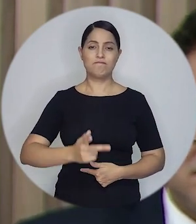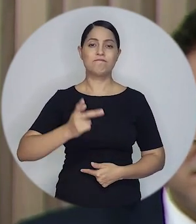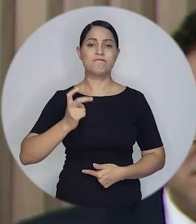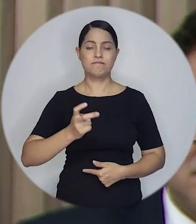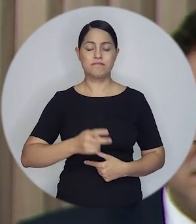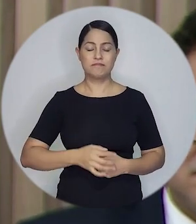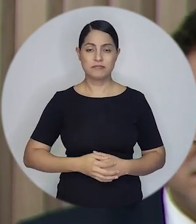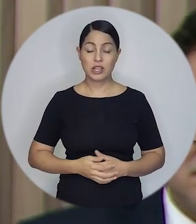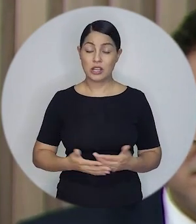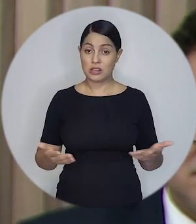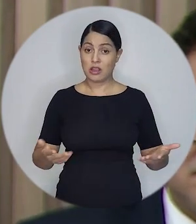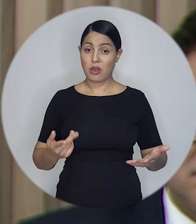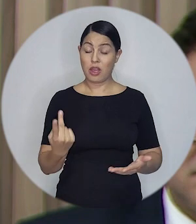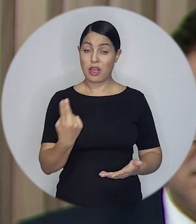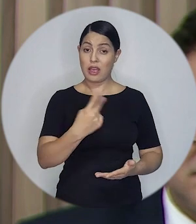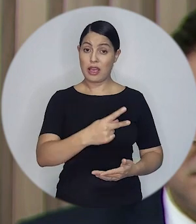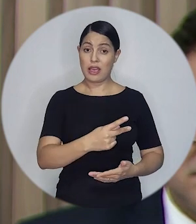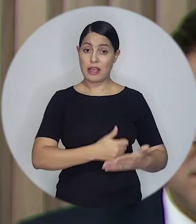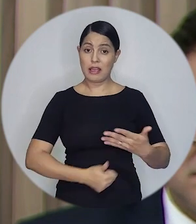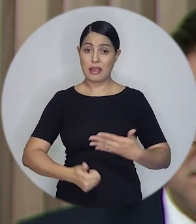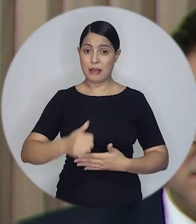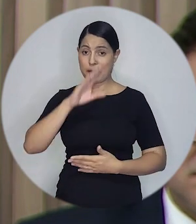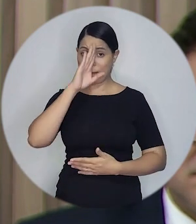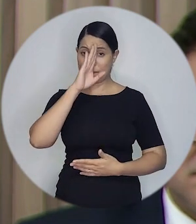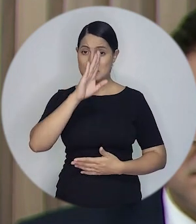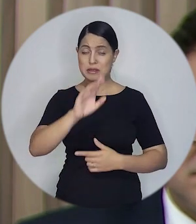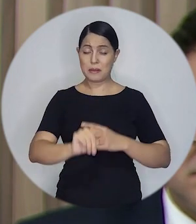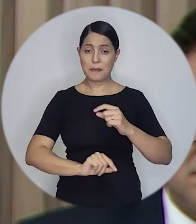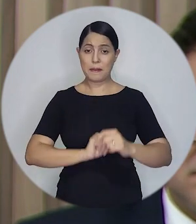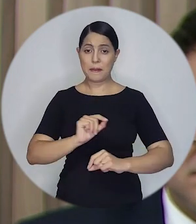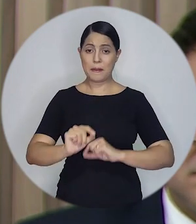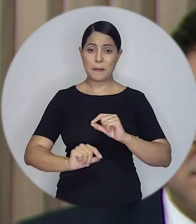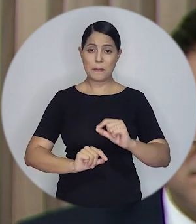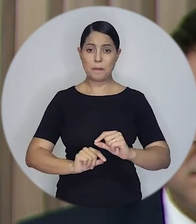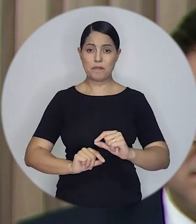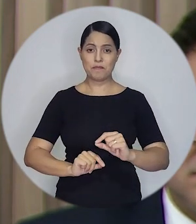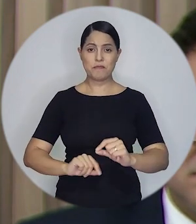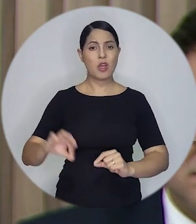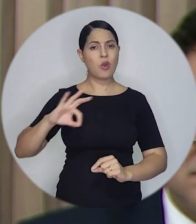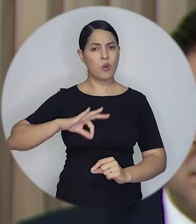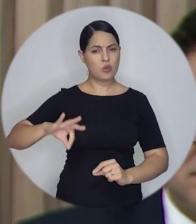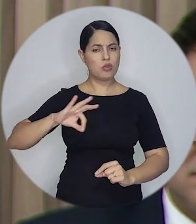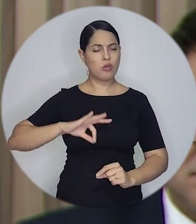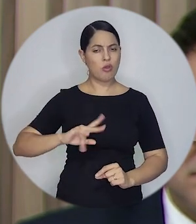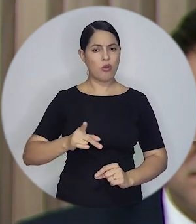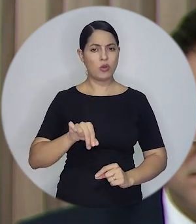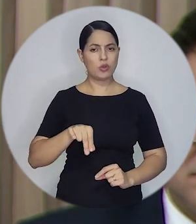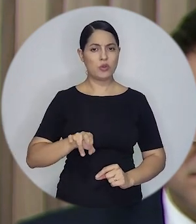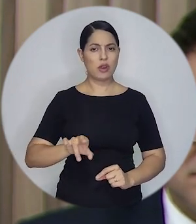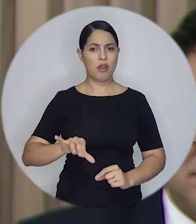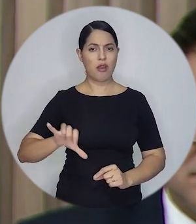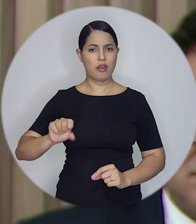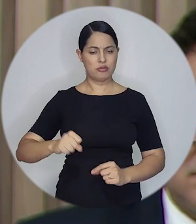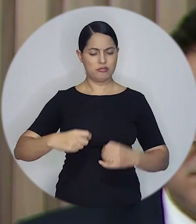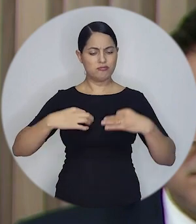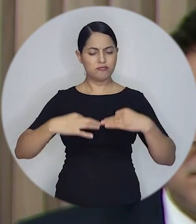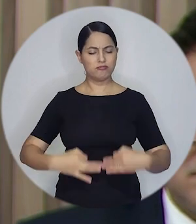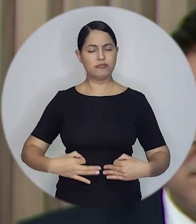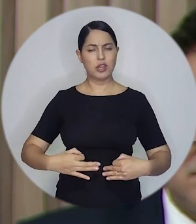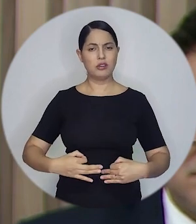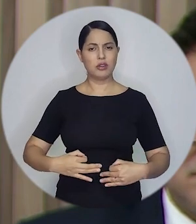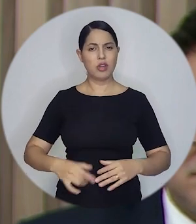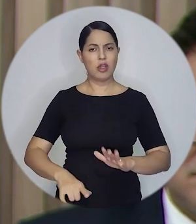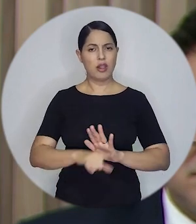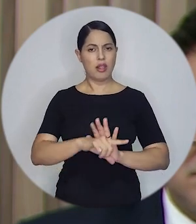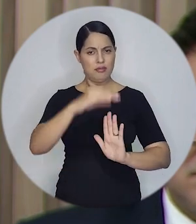ministro também é protagonista do fundamental julgamento que assegurou honorários dignos, corretos e dentro da